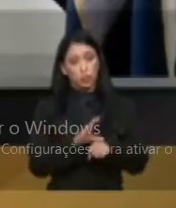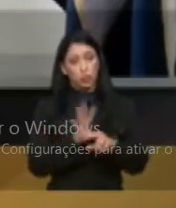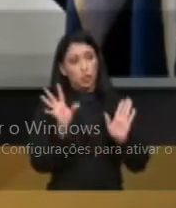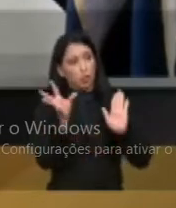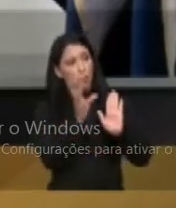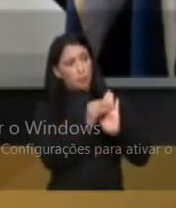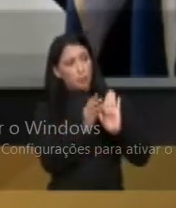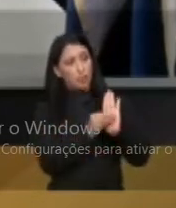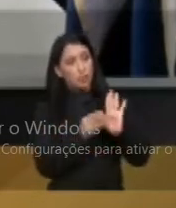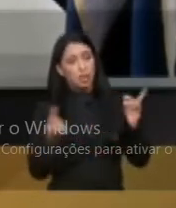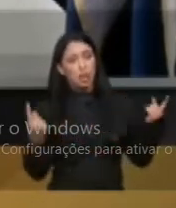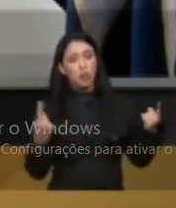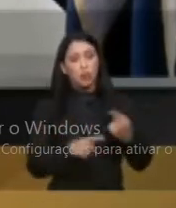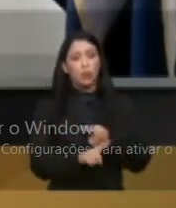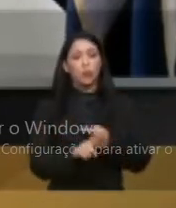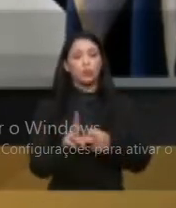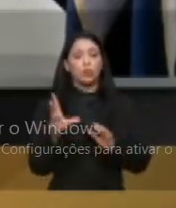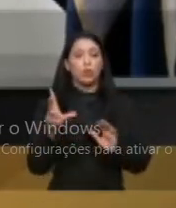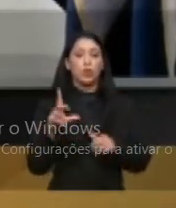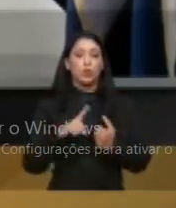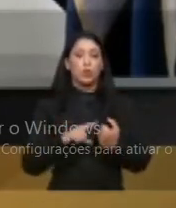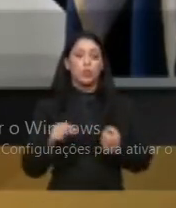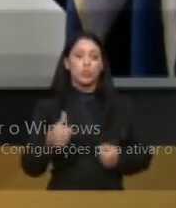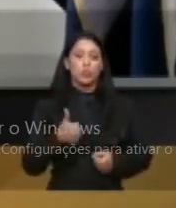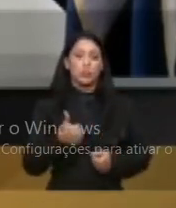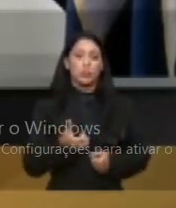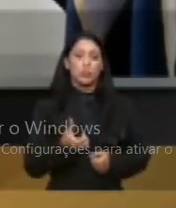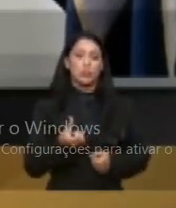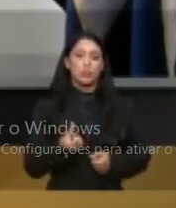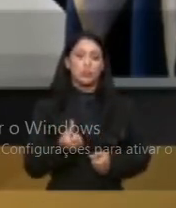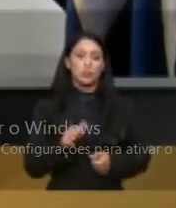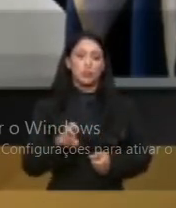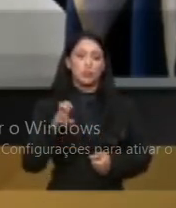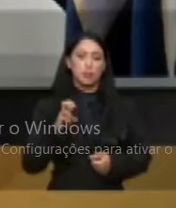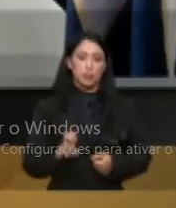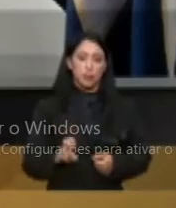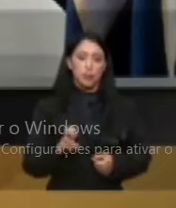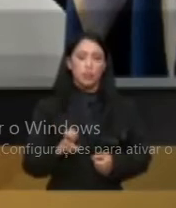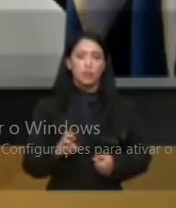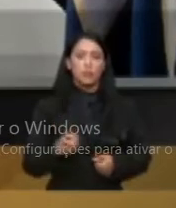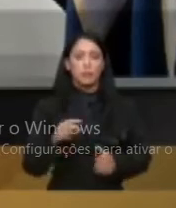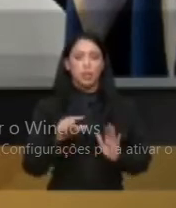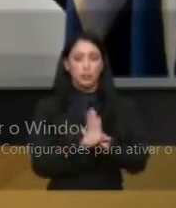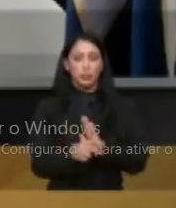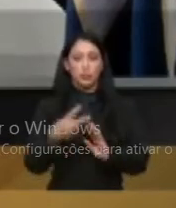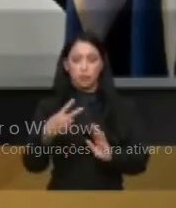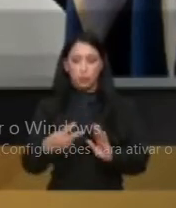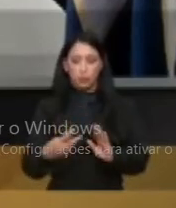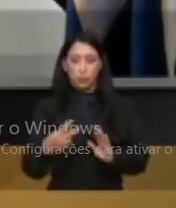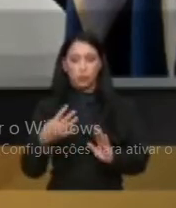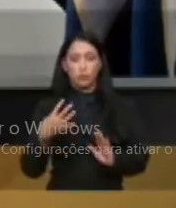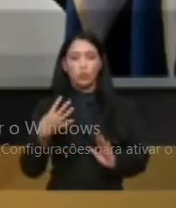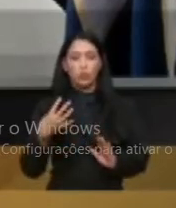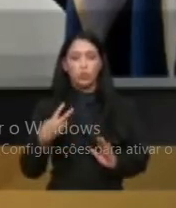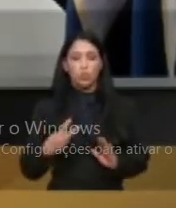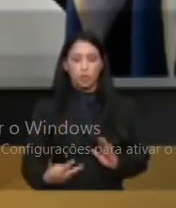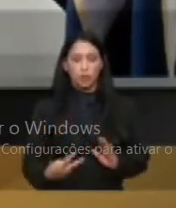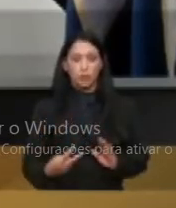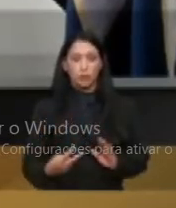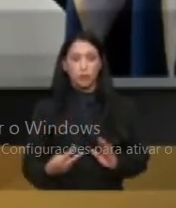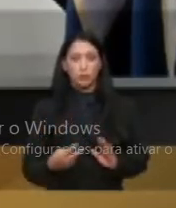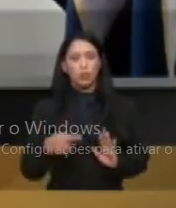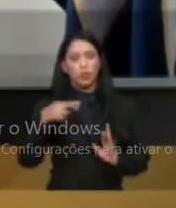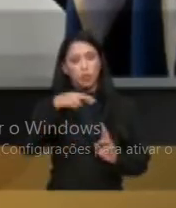a inconstitucionalidade material por violação do artigo 165, parágrafo 2º, 166, parágrafo